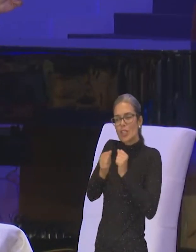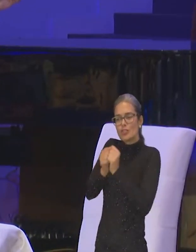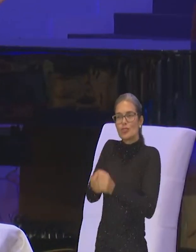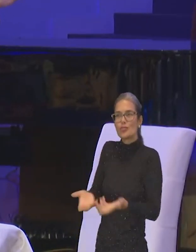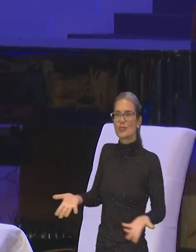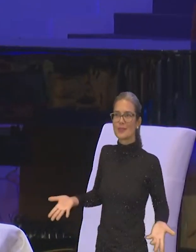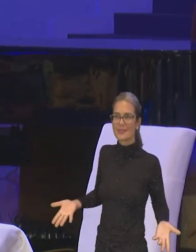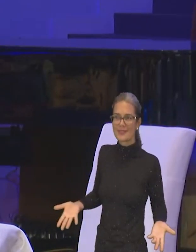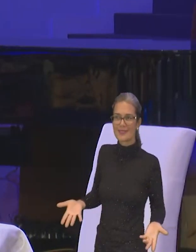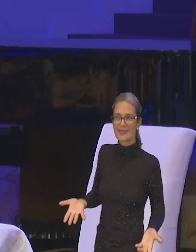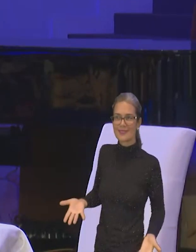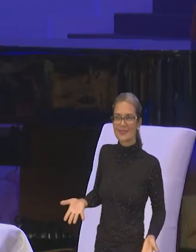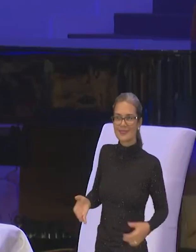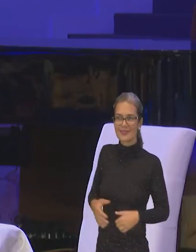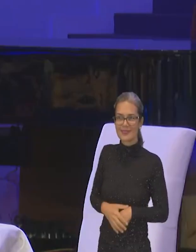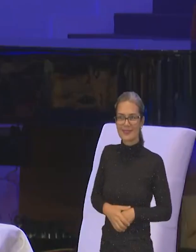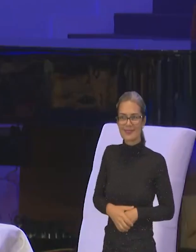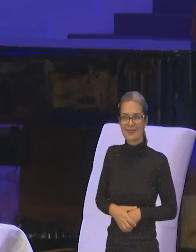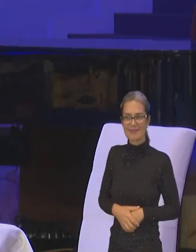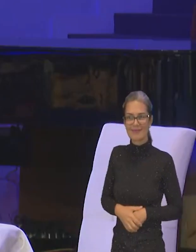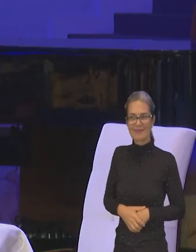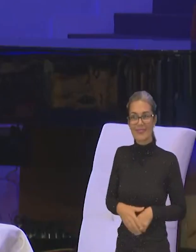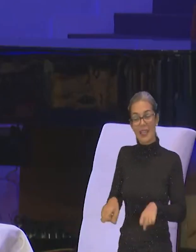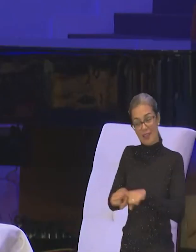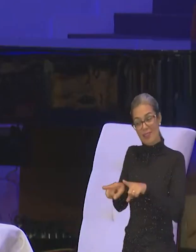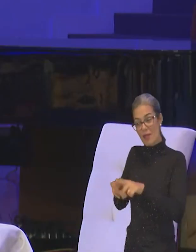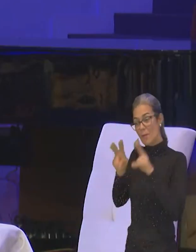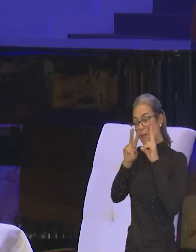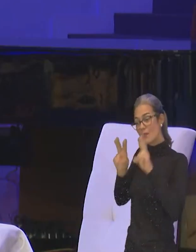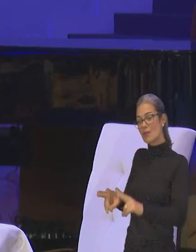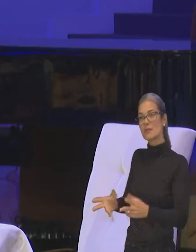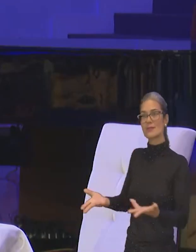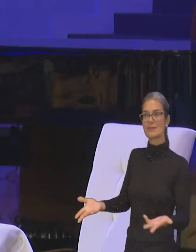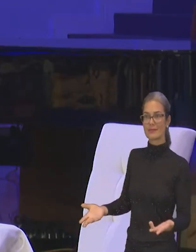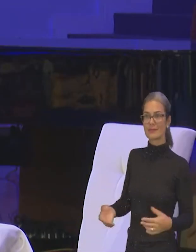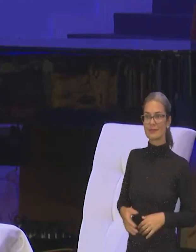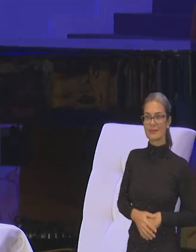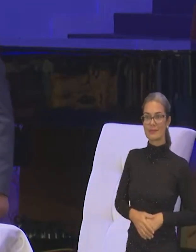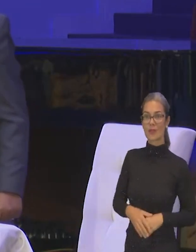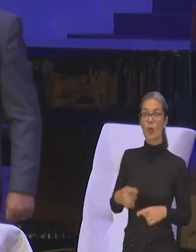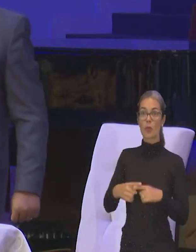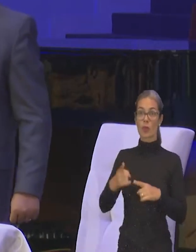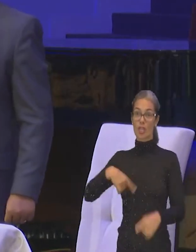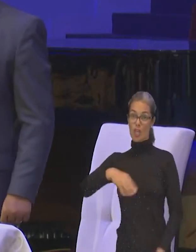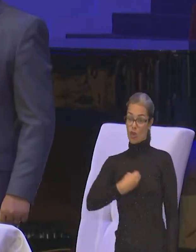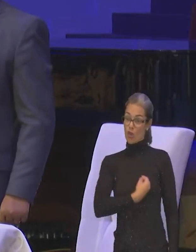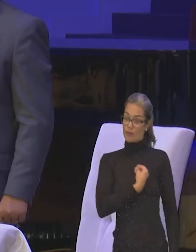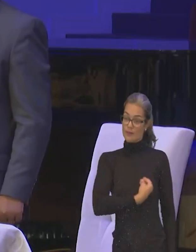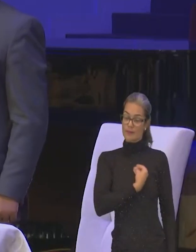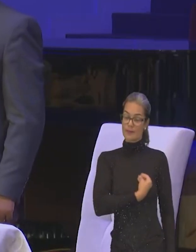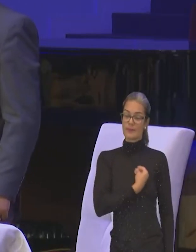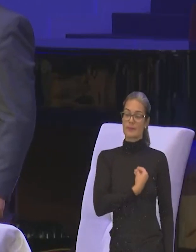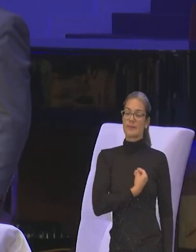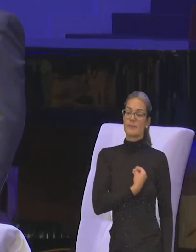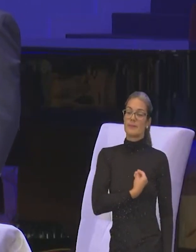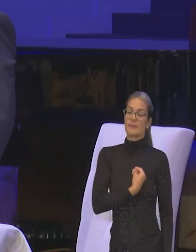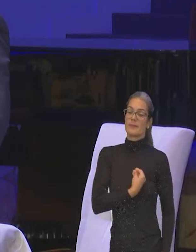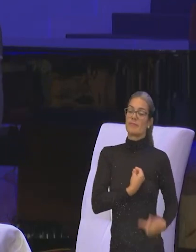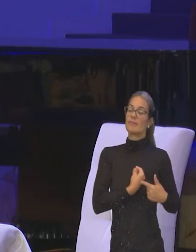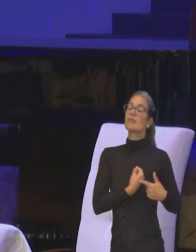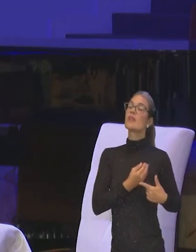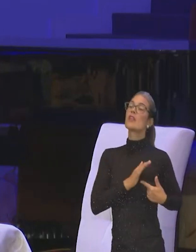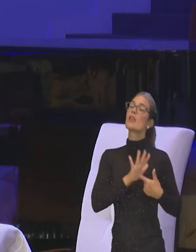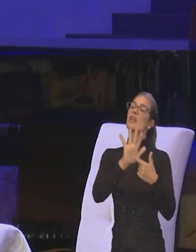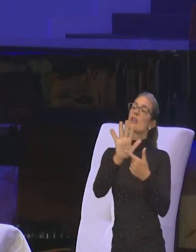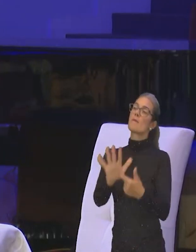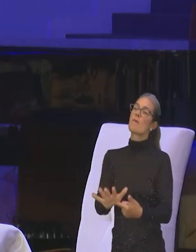as histórias que vocês escutam no crescer. Porque é através da nossa vida que nós vamos